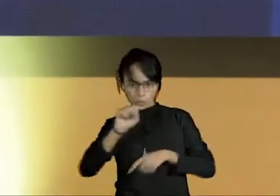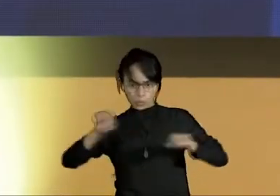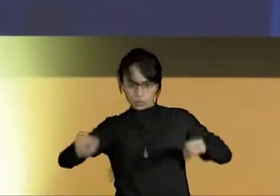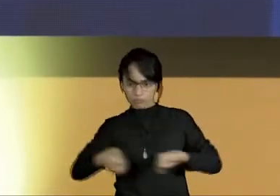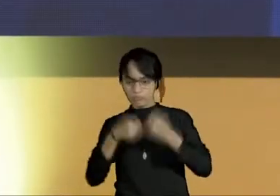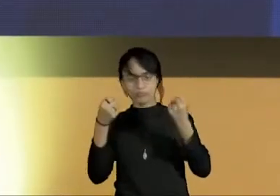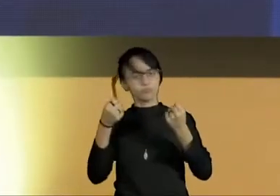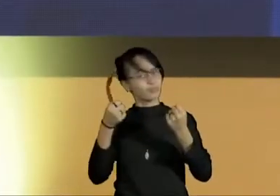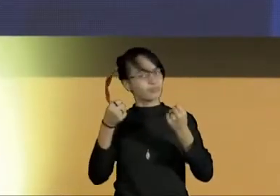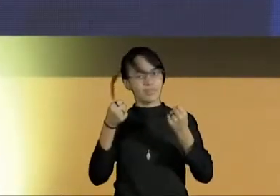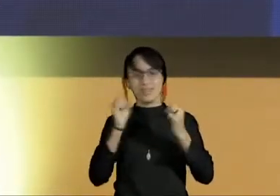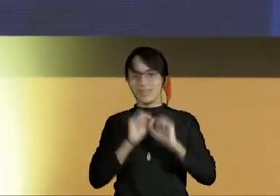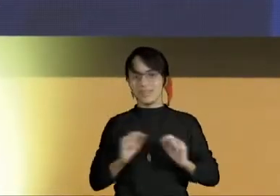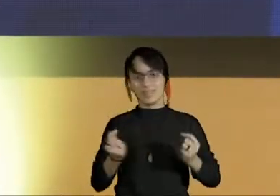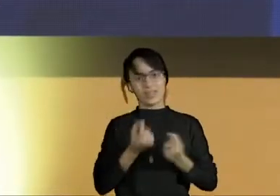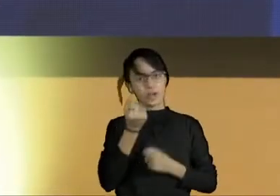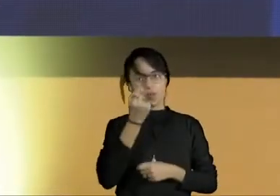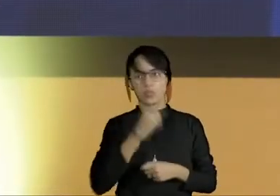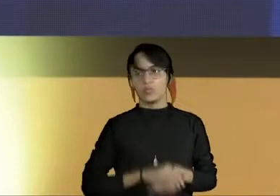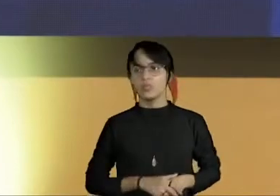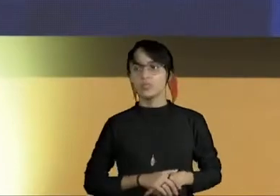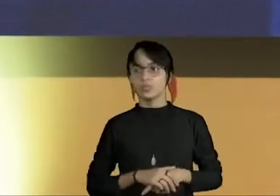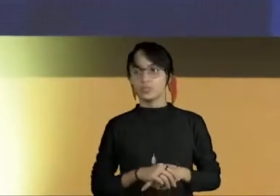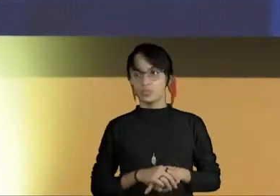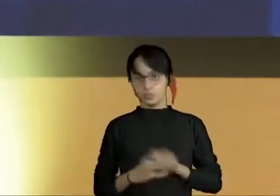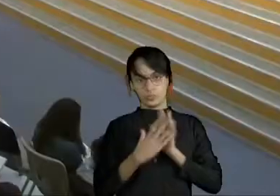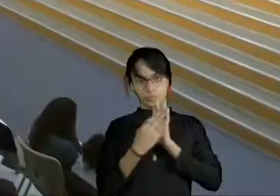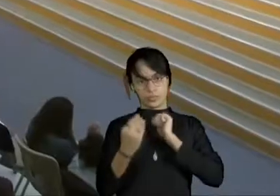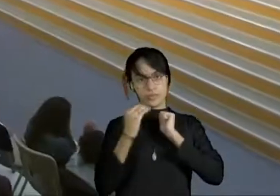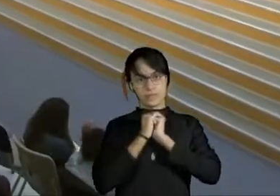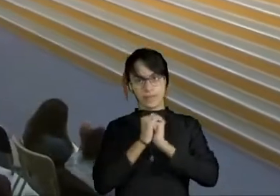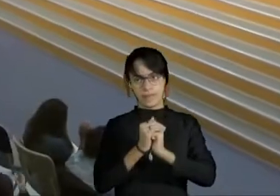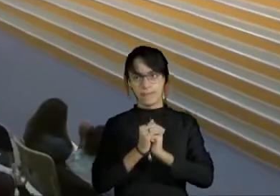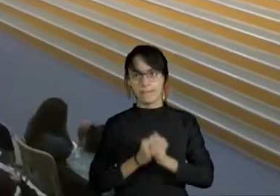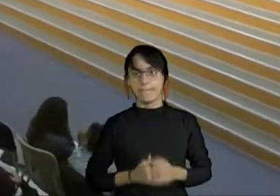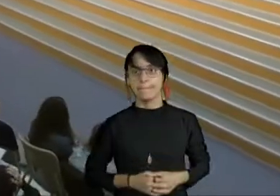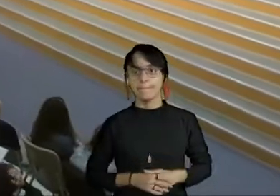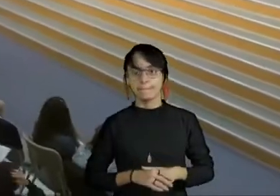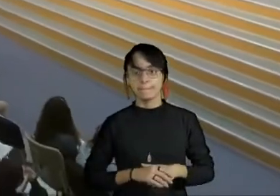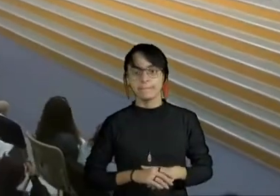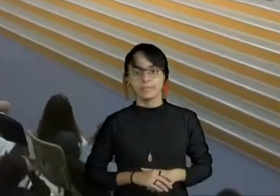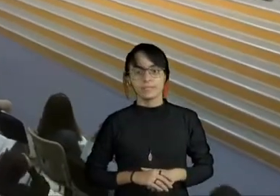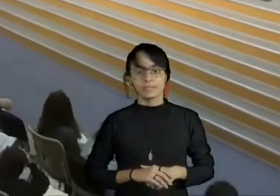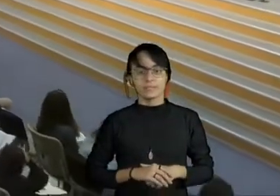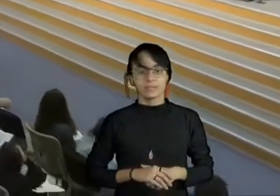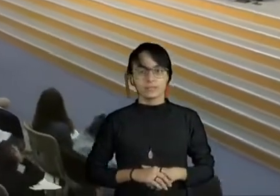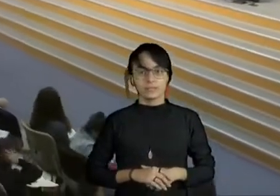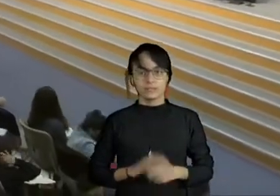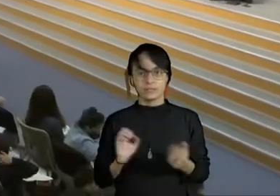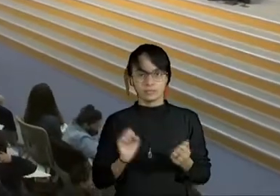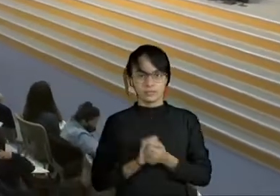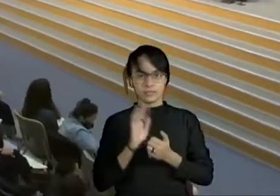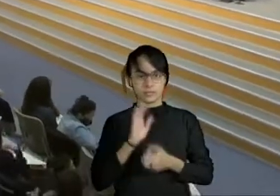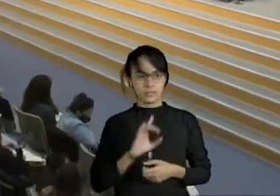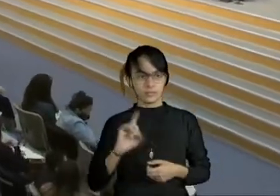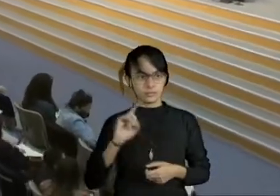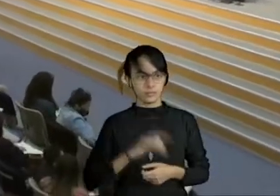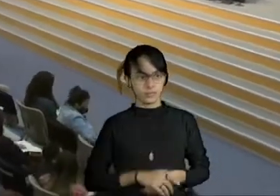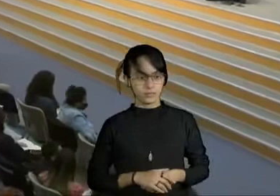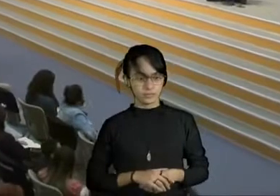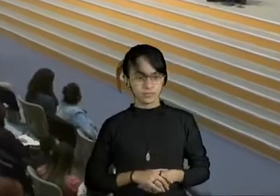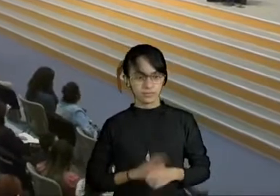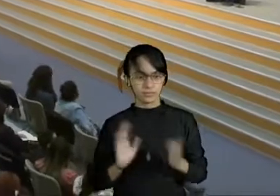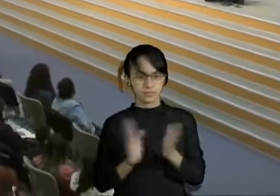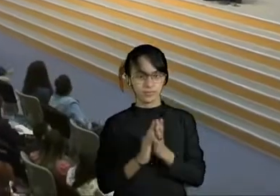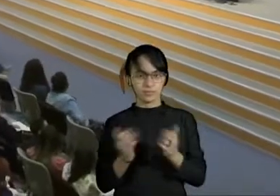ossos será quebrado. E você diga amém por essa palavra. Glória a Deus.